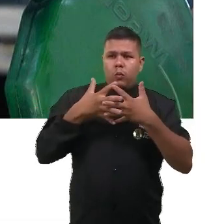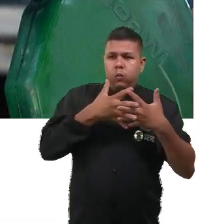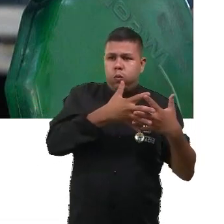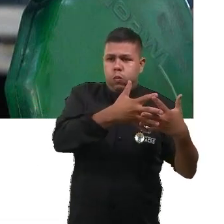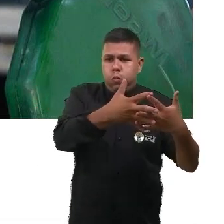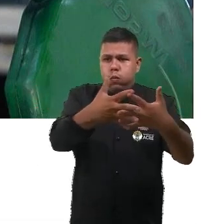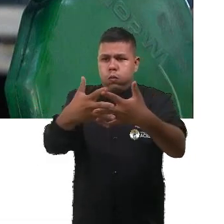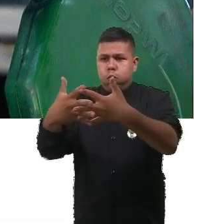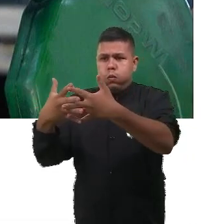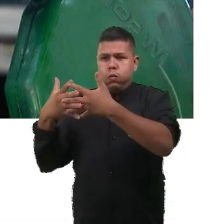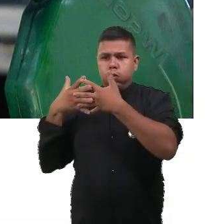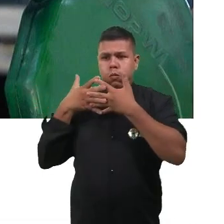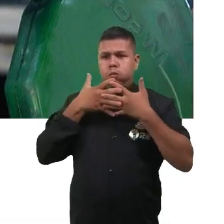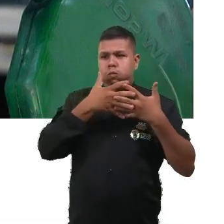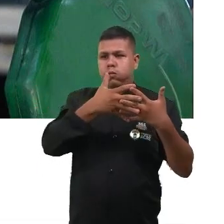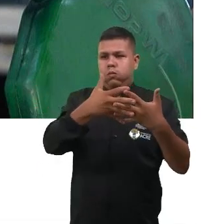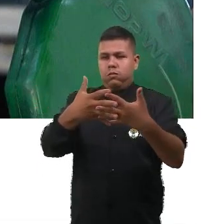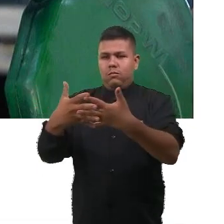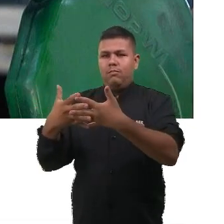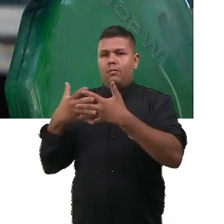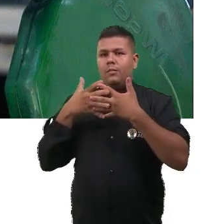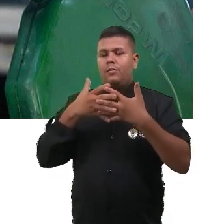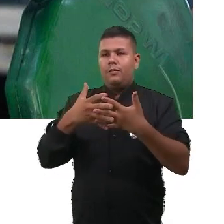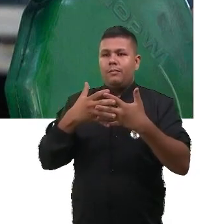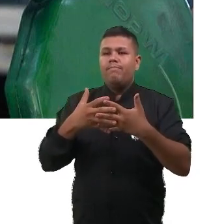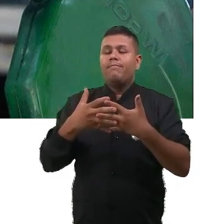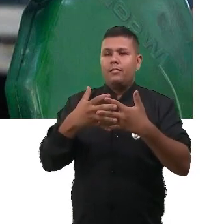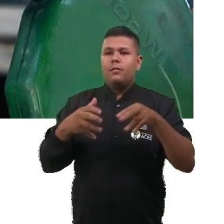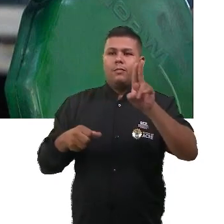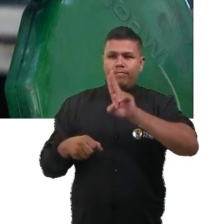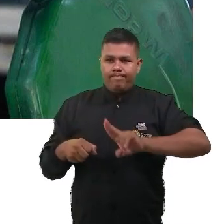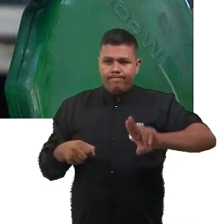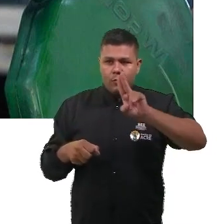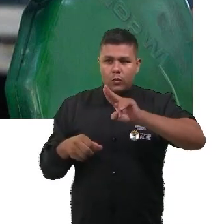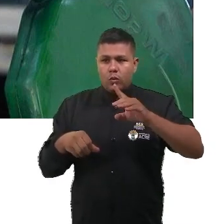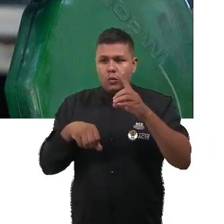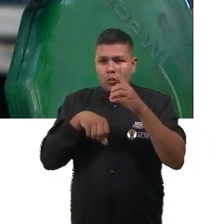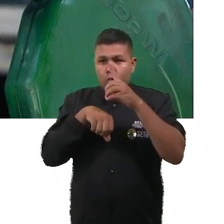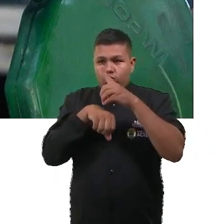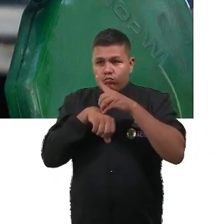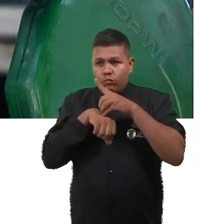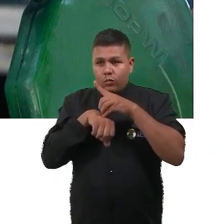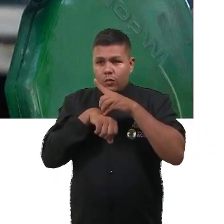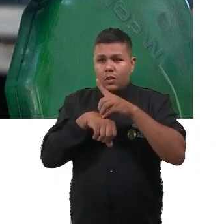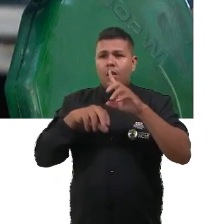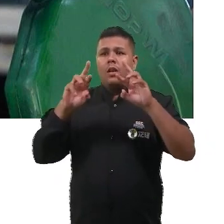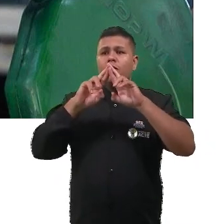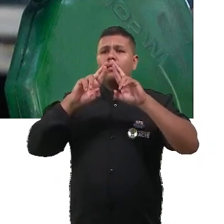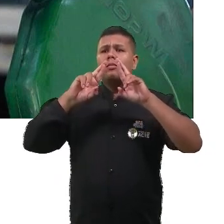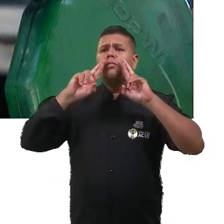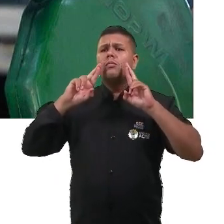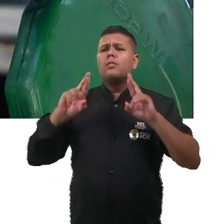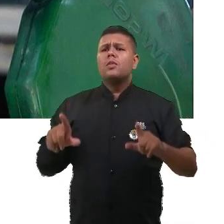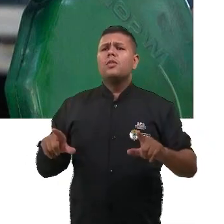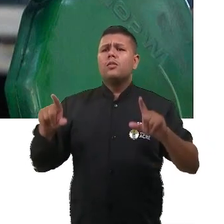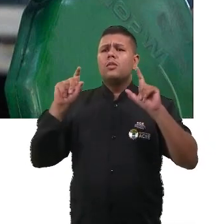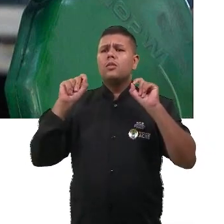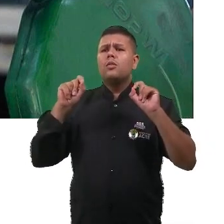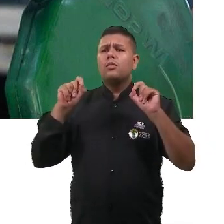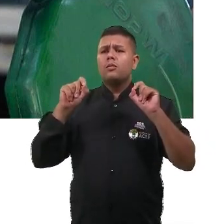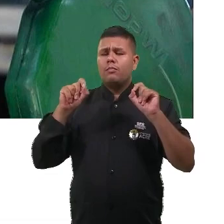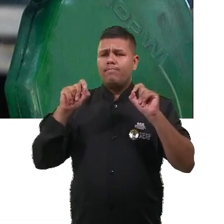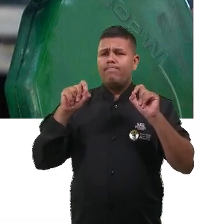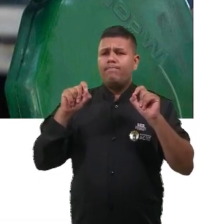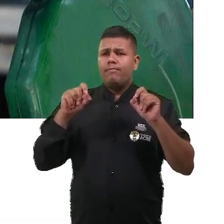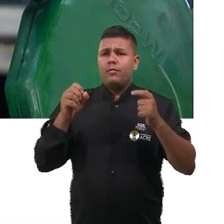diesel, caminhões, caminhonetes, caminhões, pessoal. Então, o diesel, a grande diferença para o